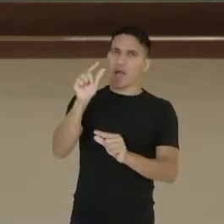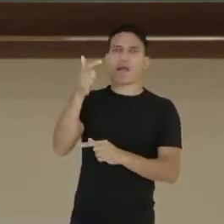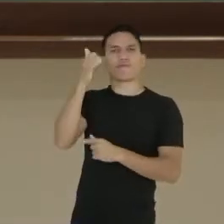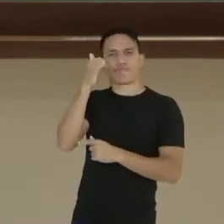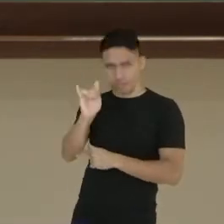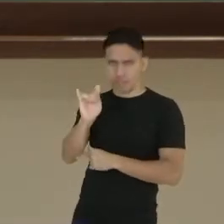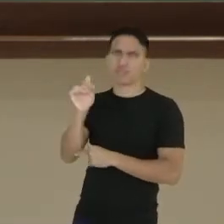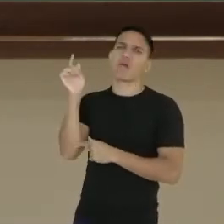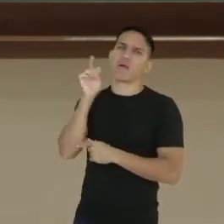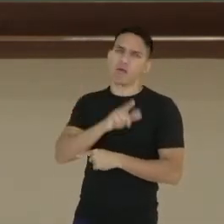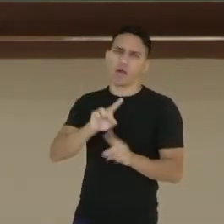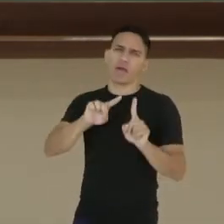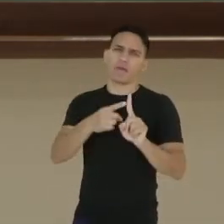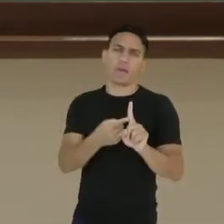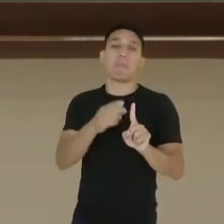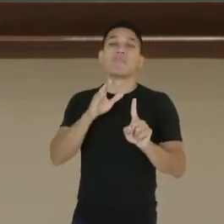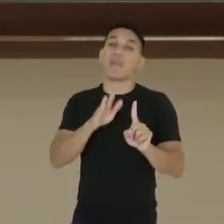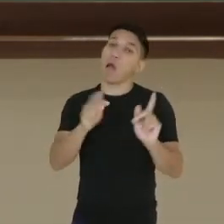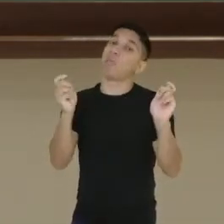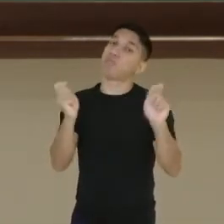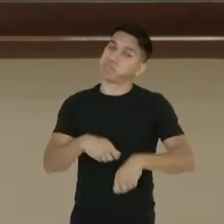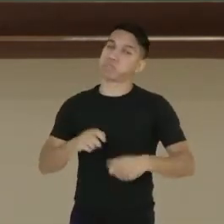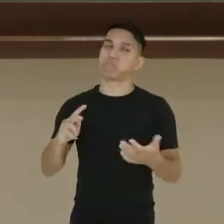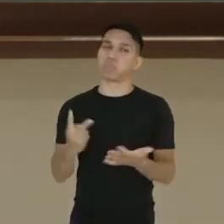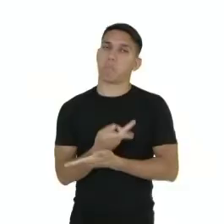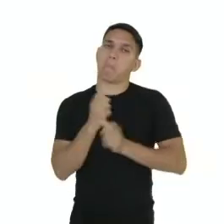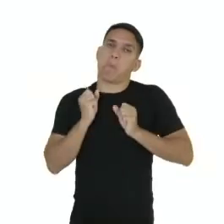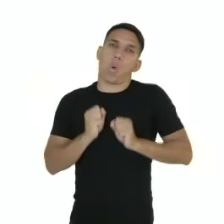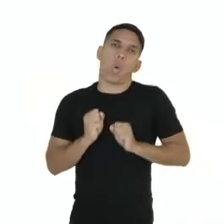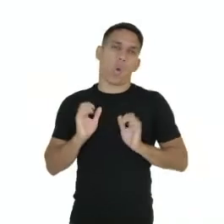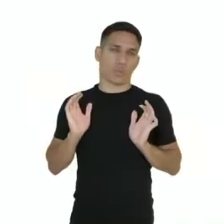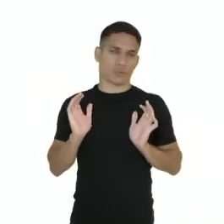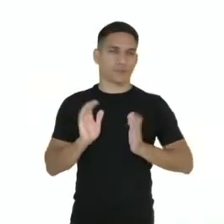ainda podem engravidar usando algum método contraceptivo.